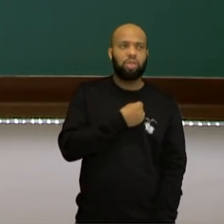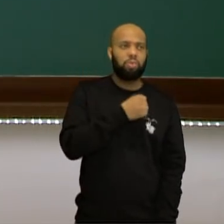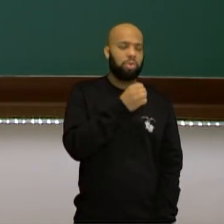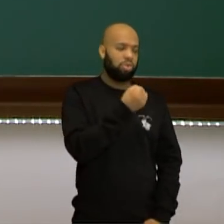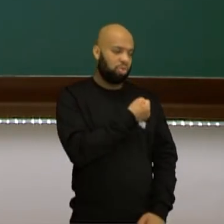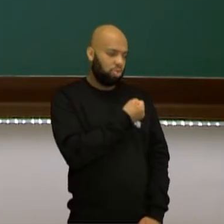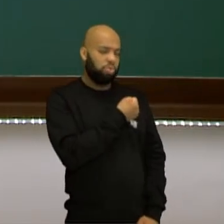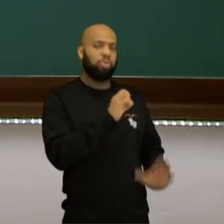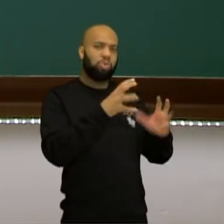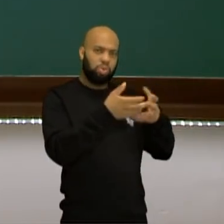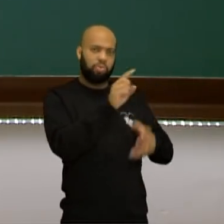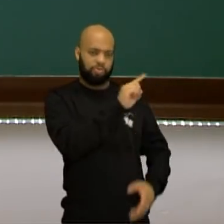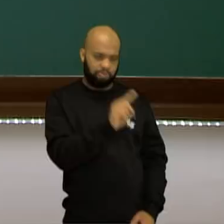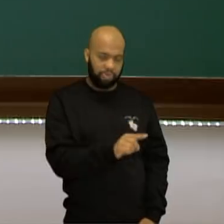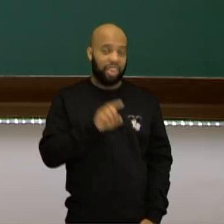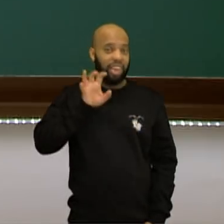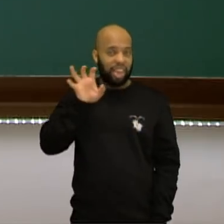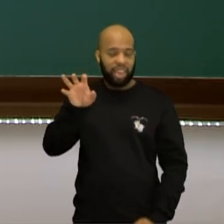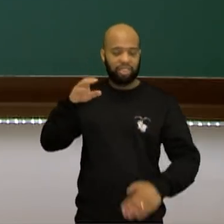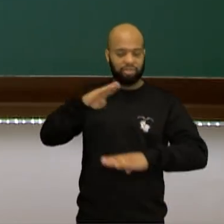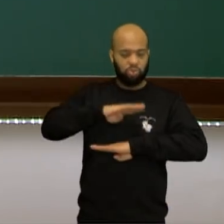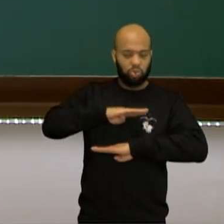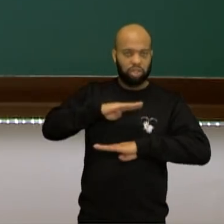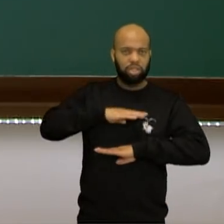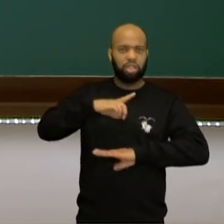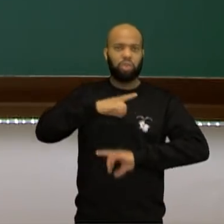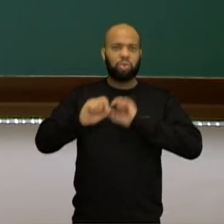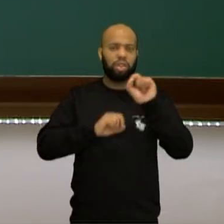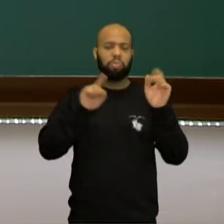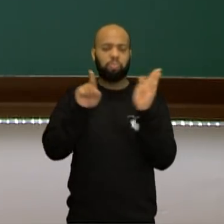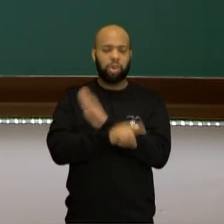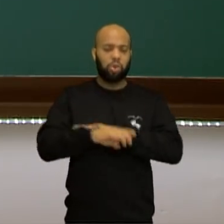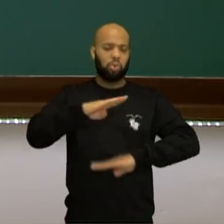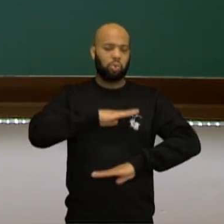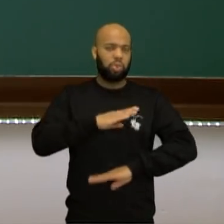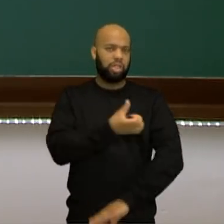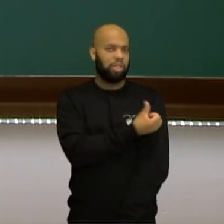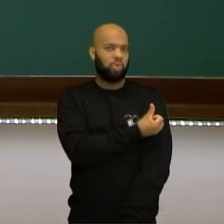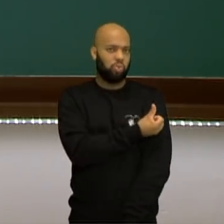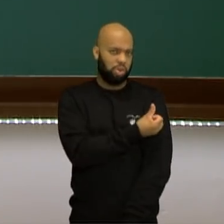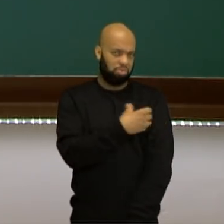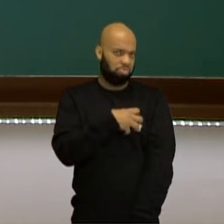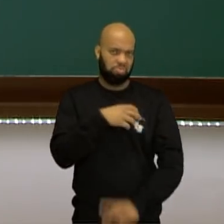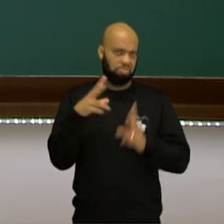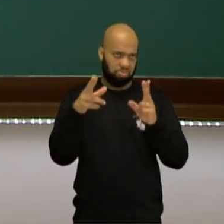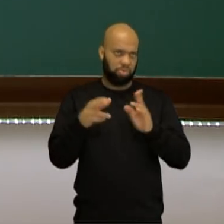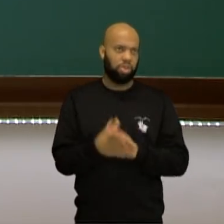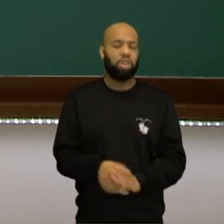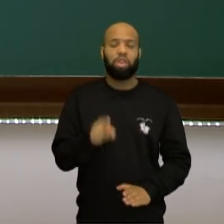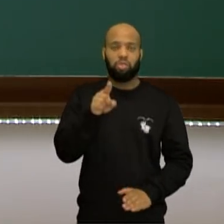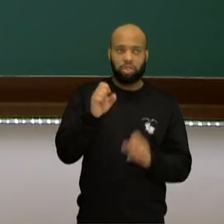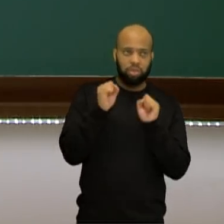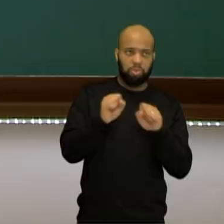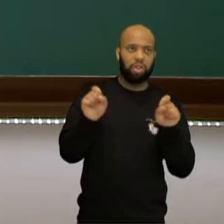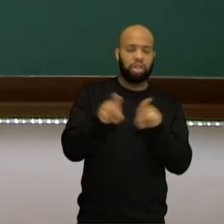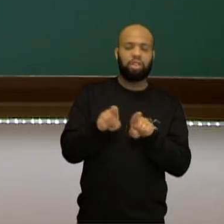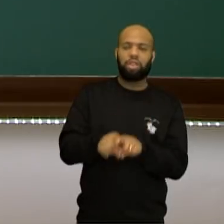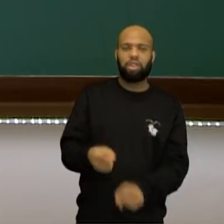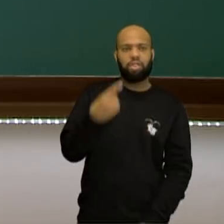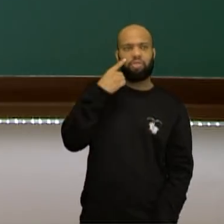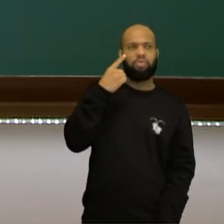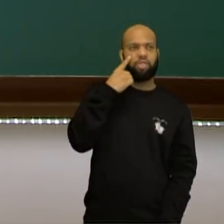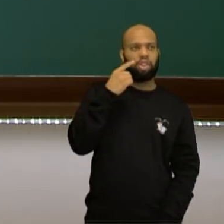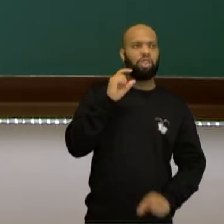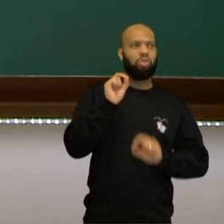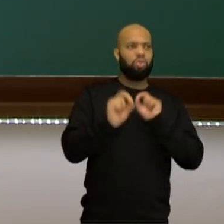inteiros. Não, essa situação até que cai um probleminha lá do 6º ano. Você até poderia aqui olhar como